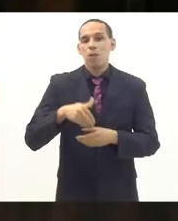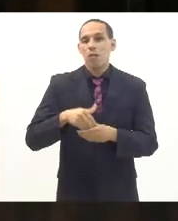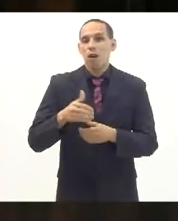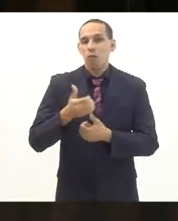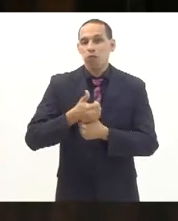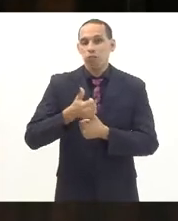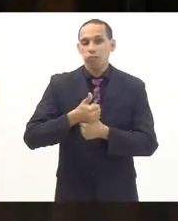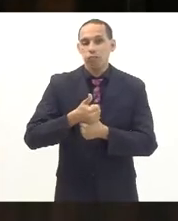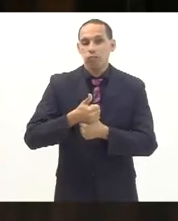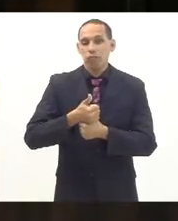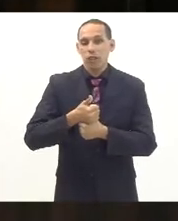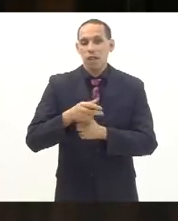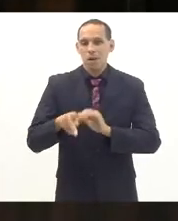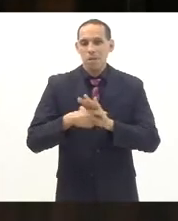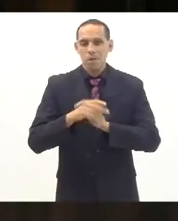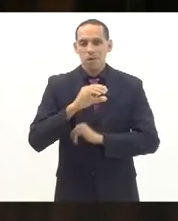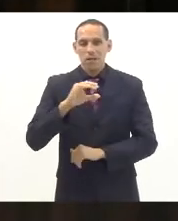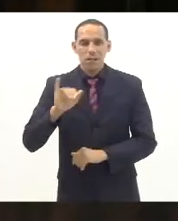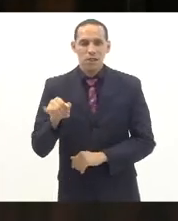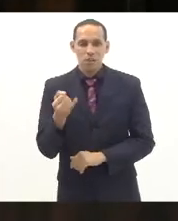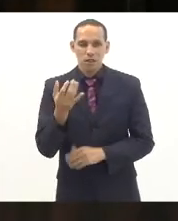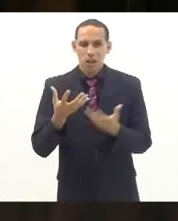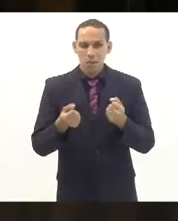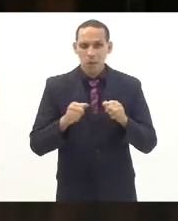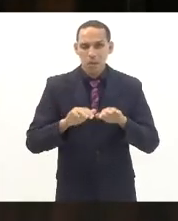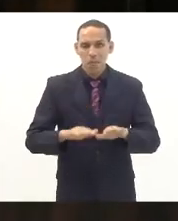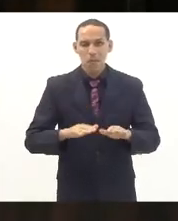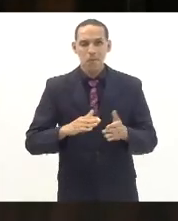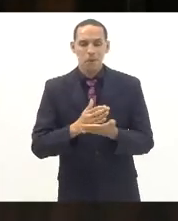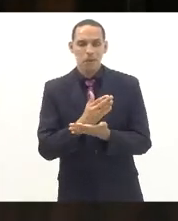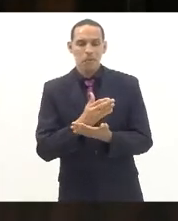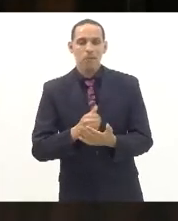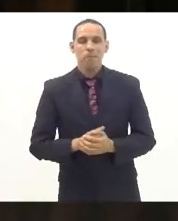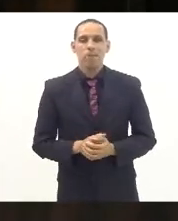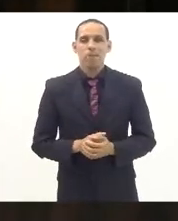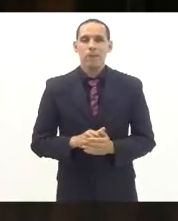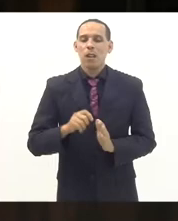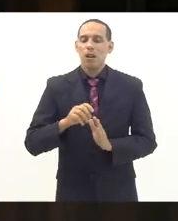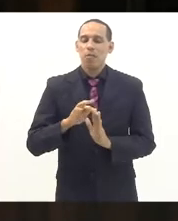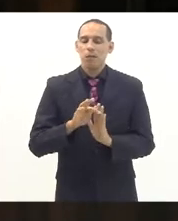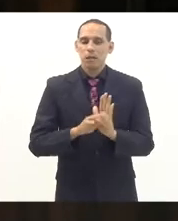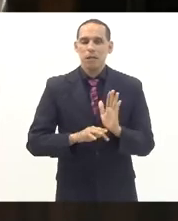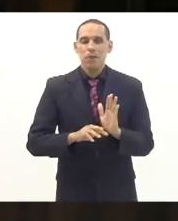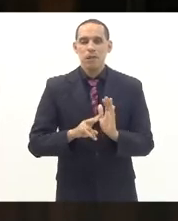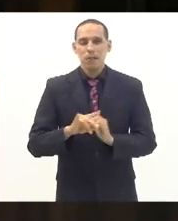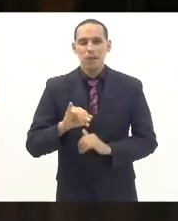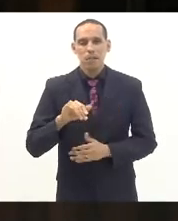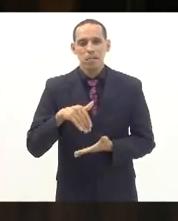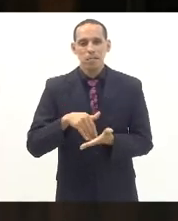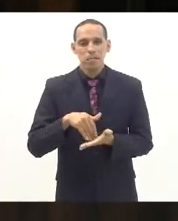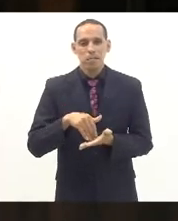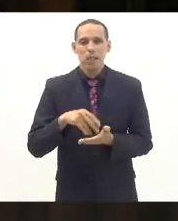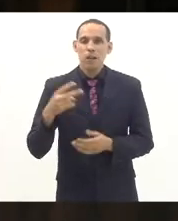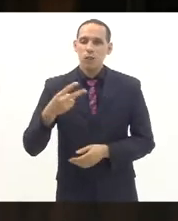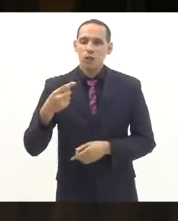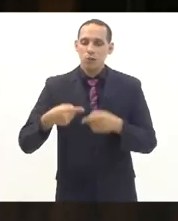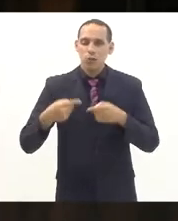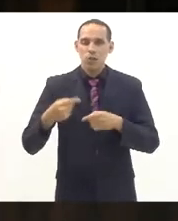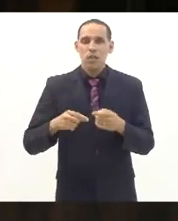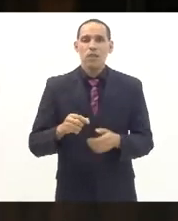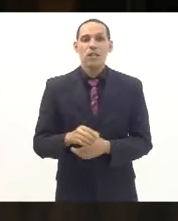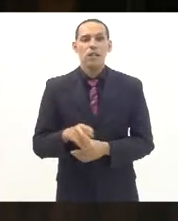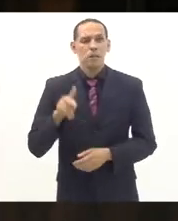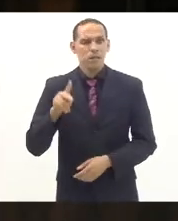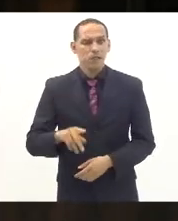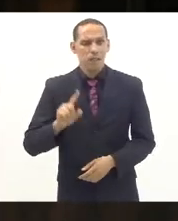substitutivo da ccj se ele quer aprovam permaneçam Como estão aprovado vai redação vencido passivo da discussão